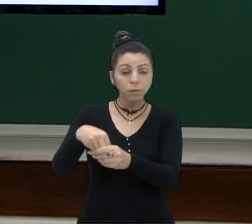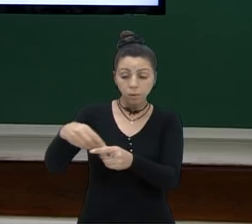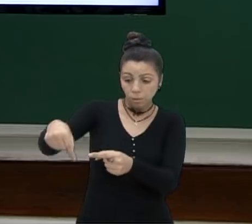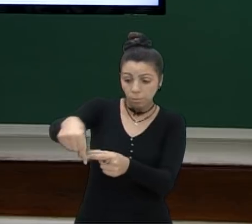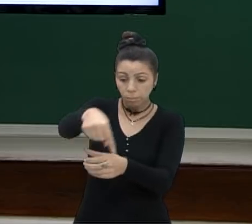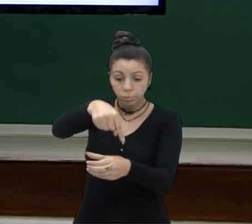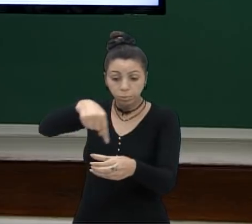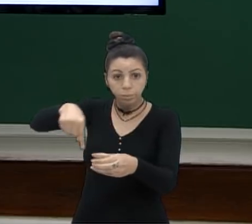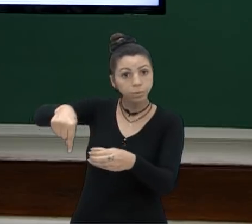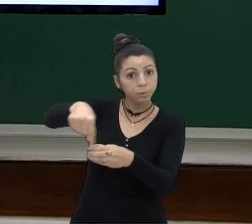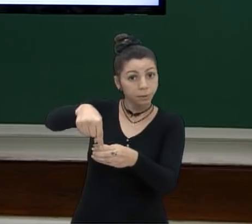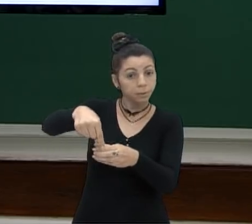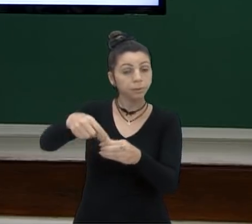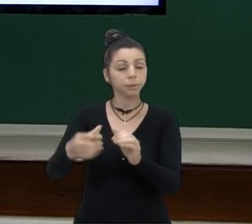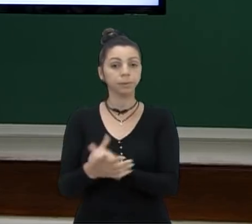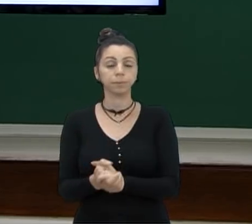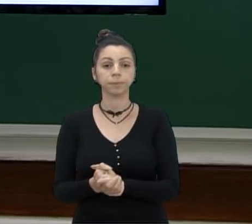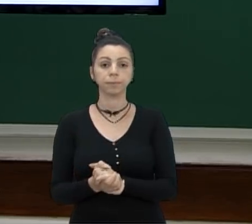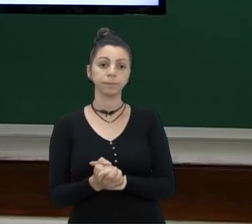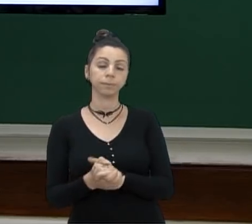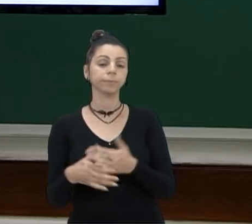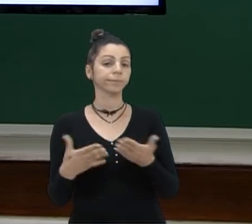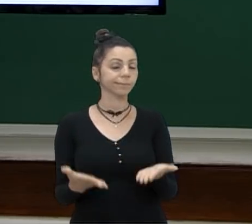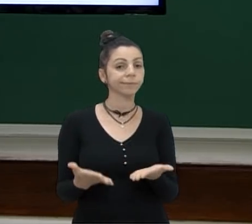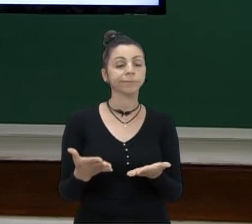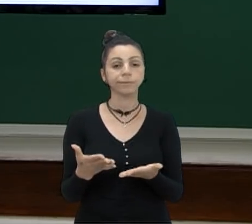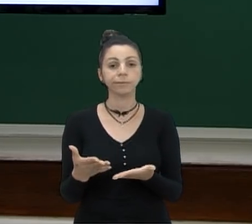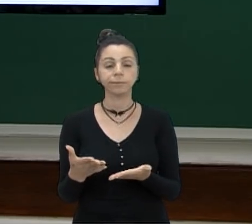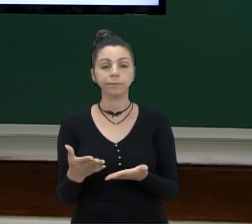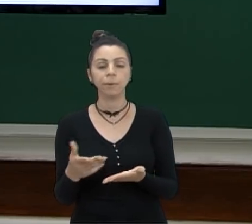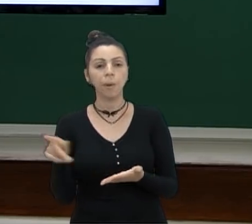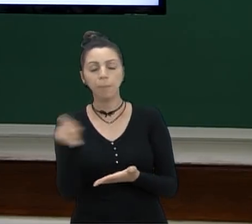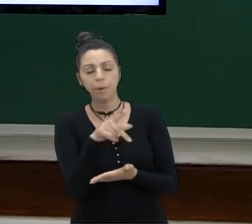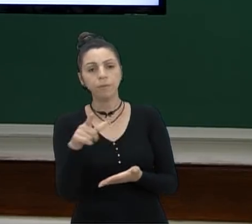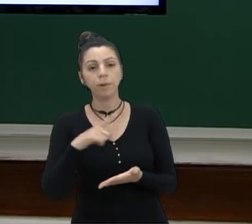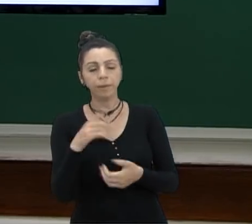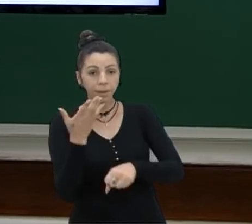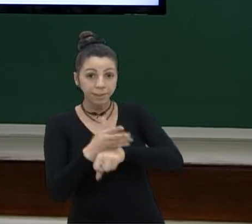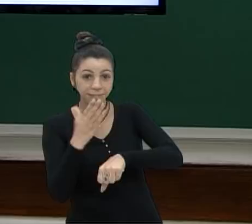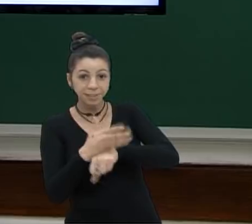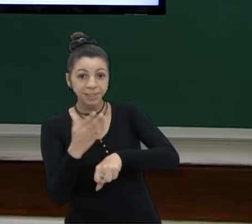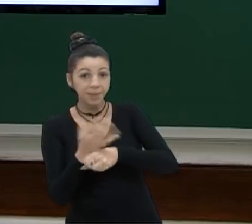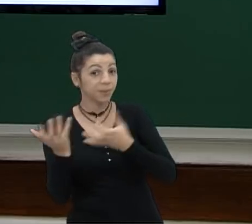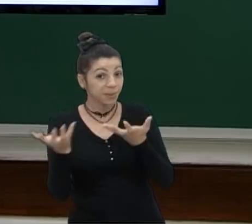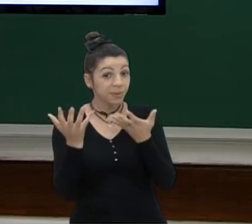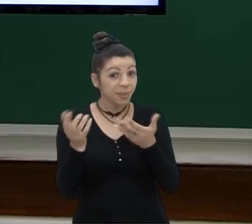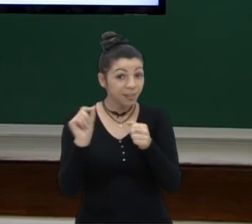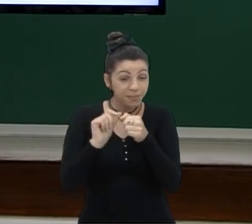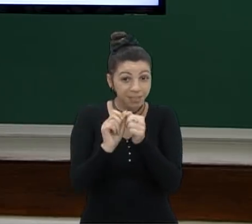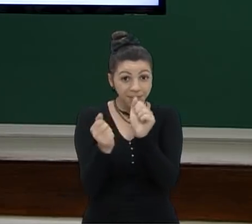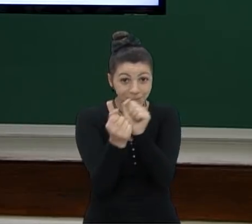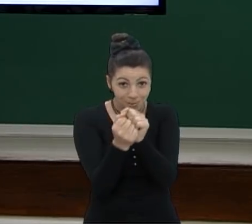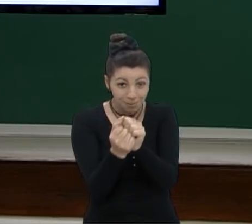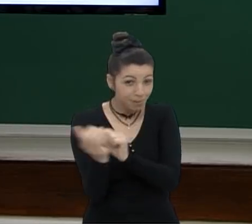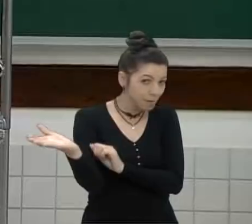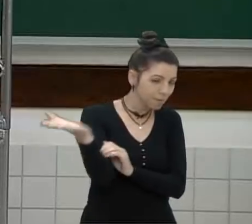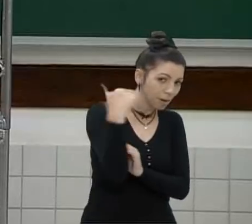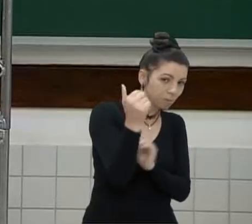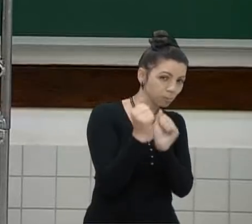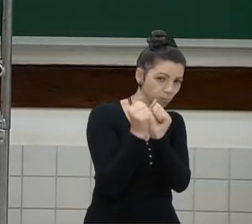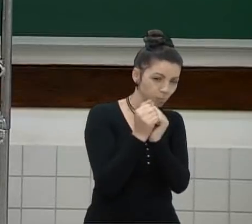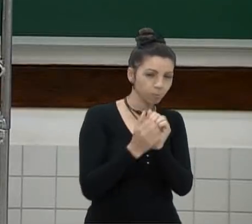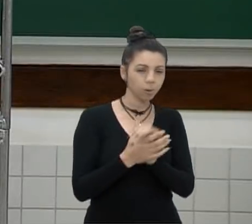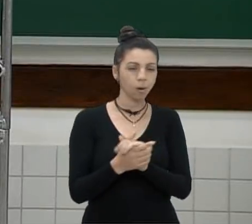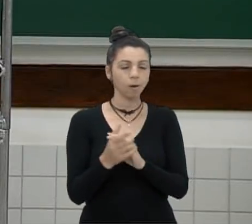Eu trouxe um exemplo para vocês. Vocês sempre perguntam, Fabiano, vai ter prática? Vai ter exercício? Eu quero fazer com vocês. Então vamos? Então vem comigo